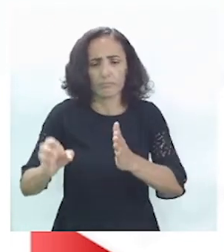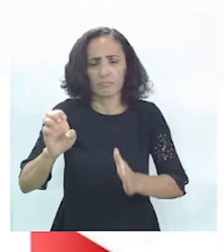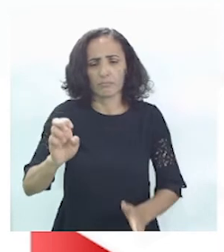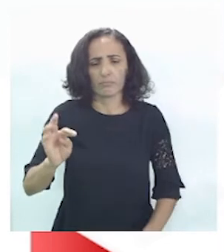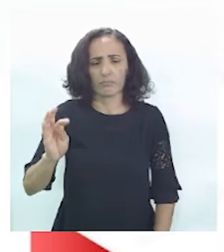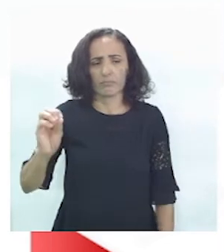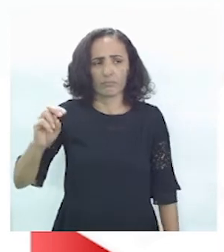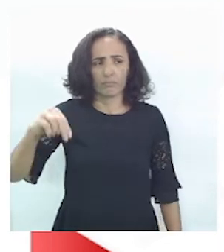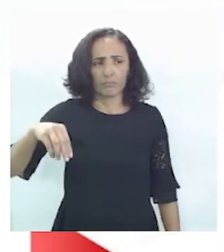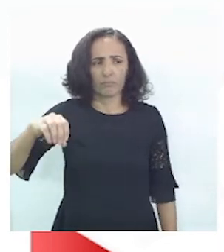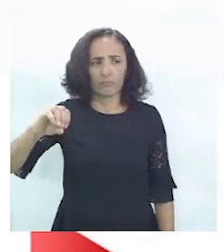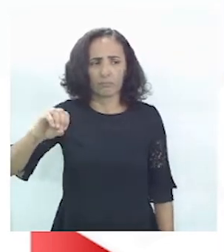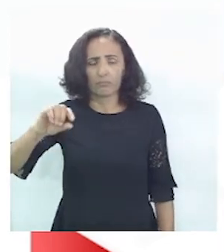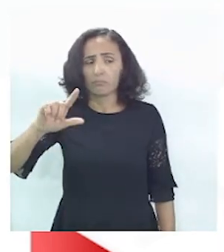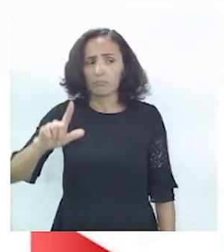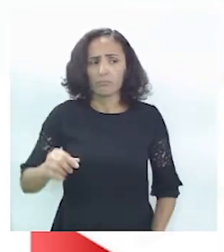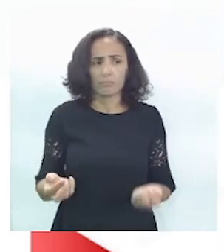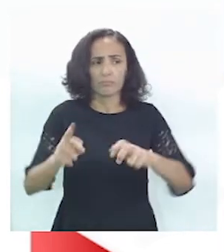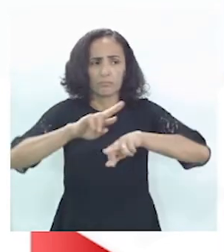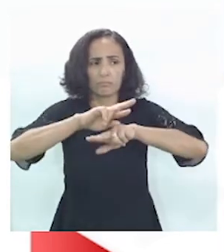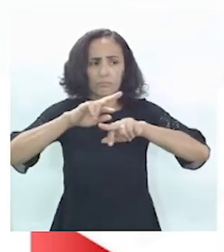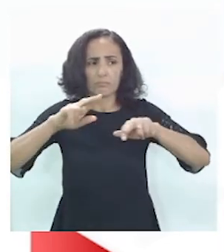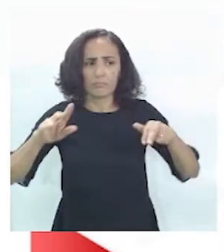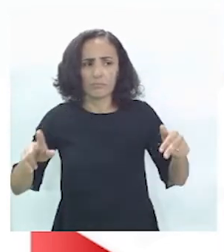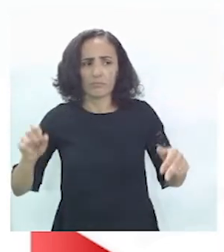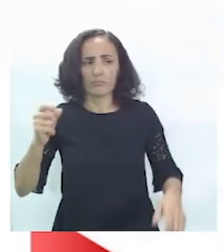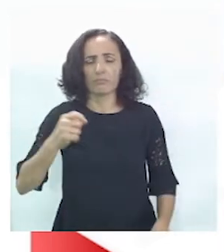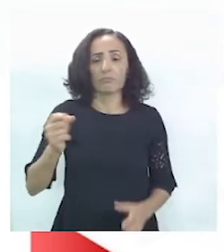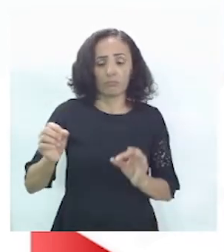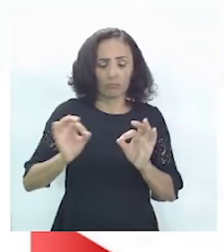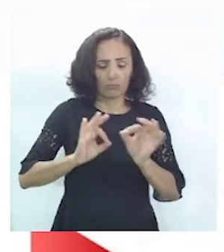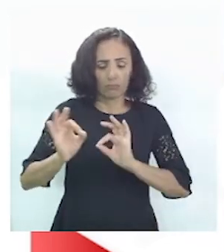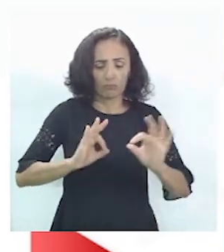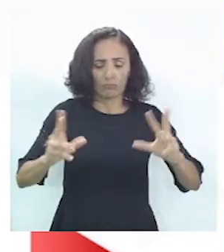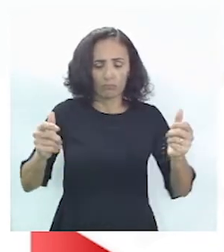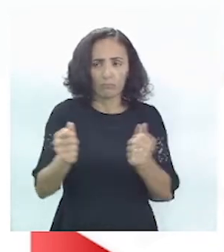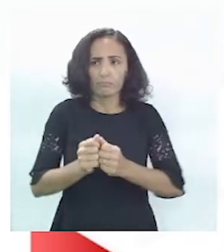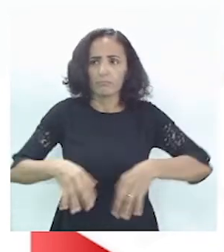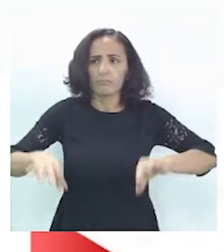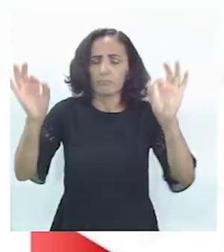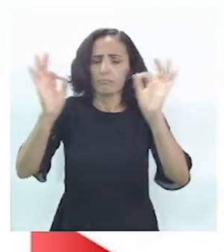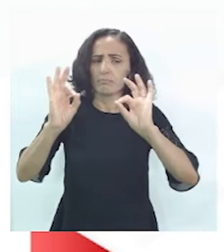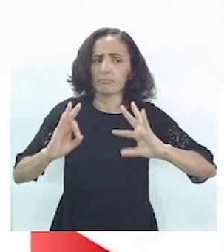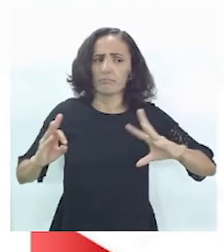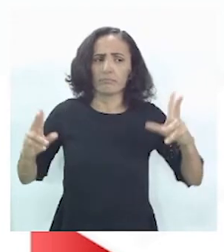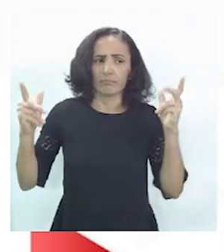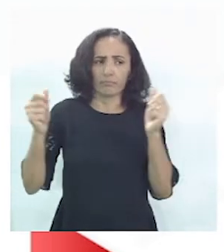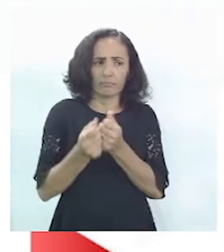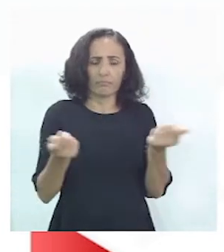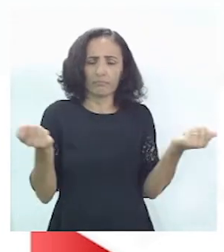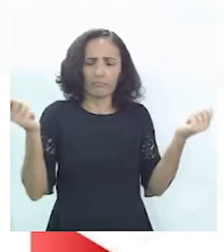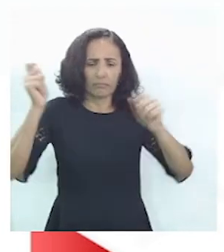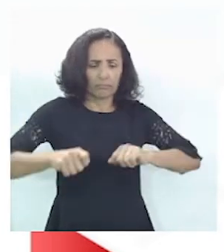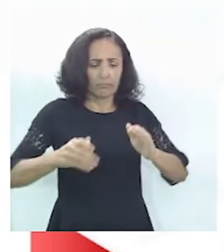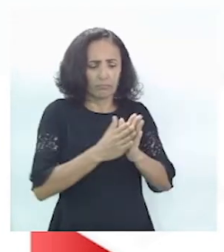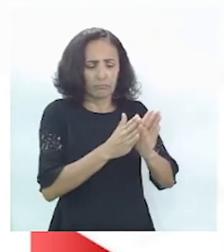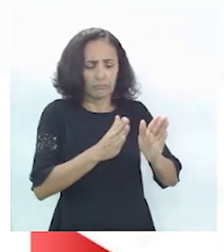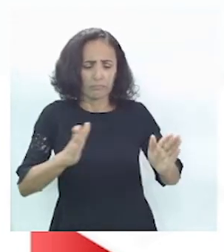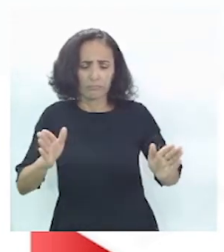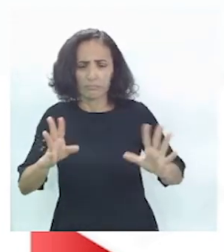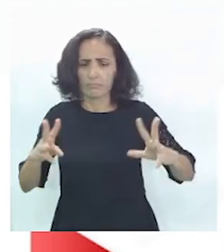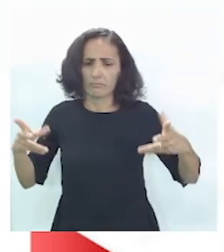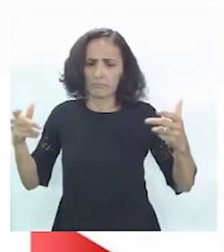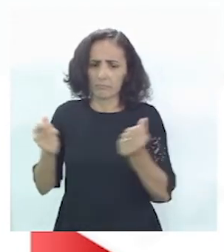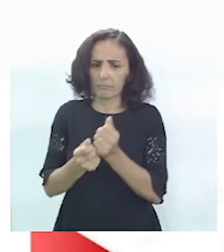da biomassa e etc. Por ter fontes renováveis de energia, o Brasil pode não se dispor